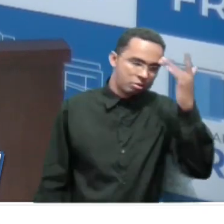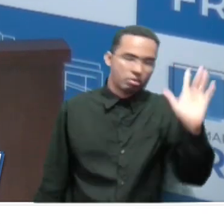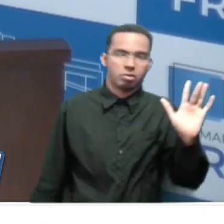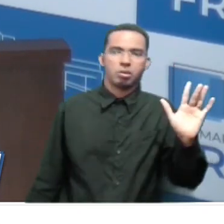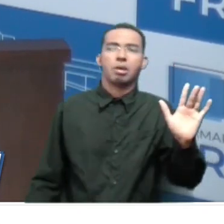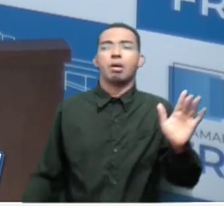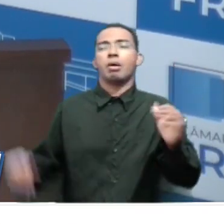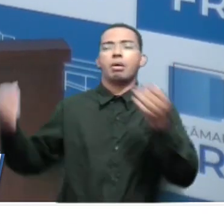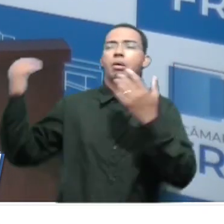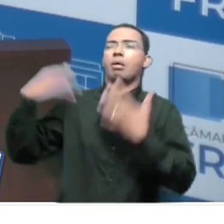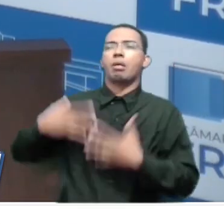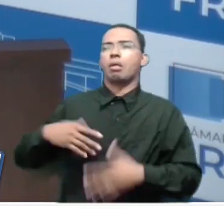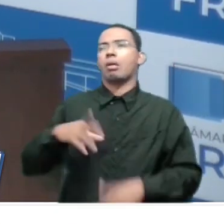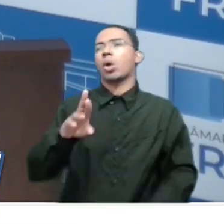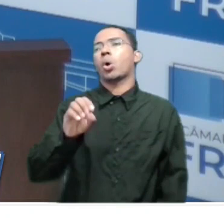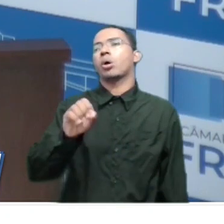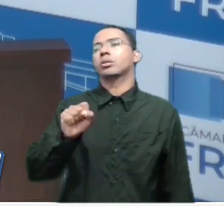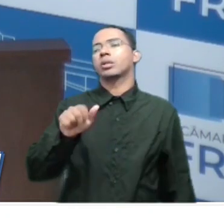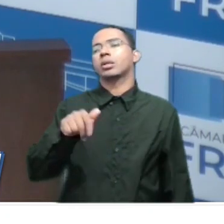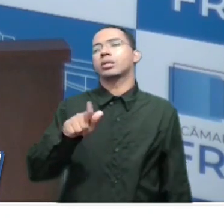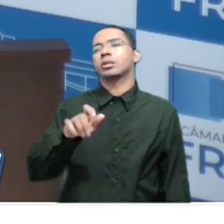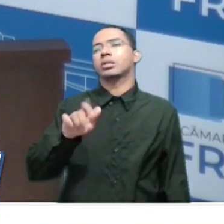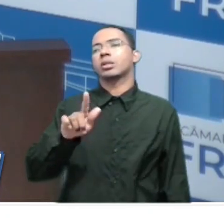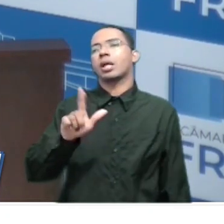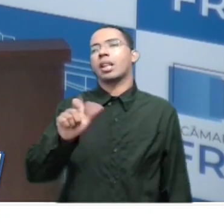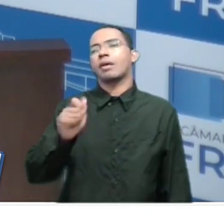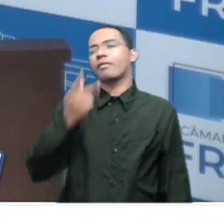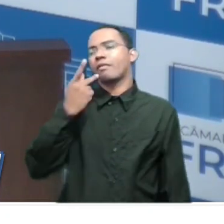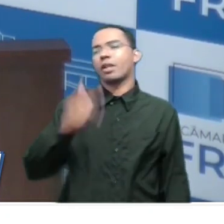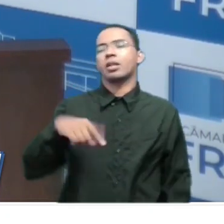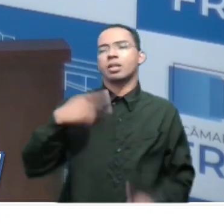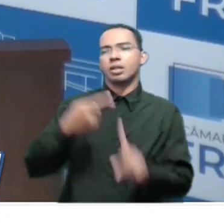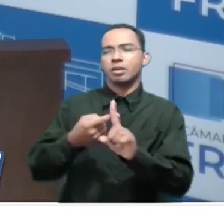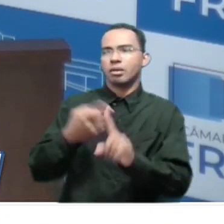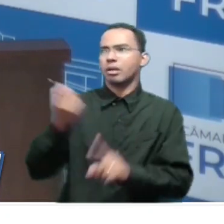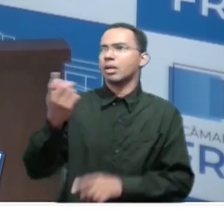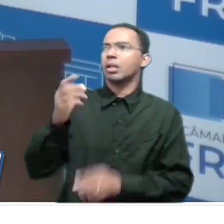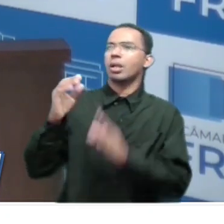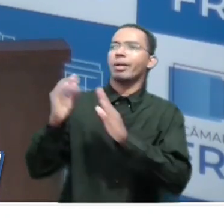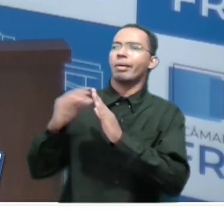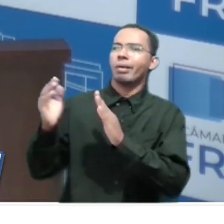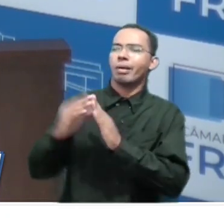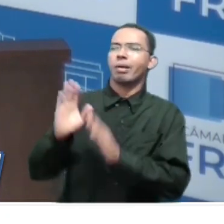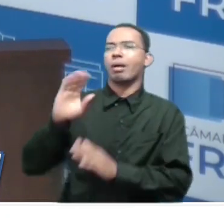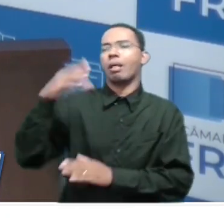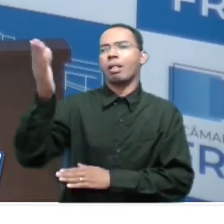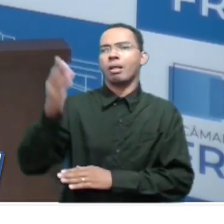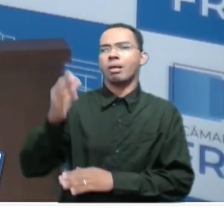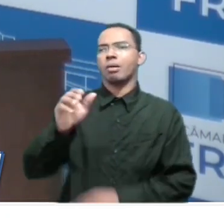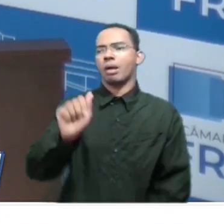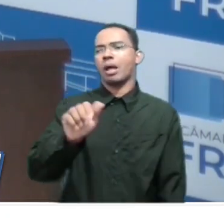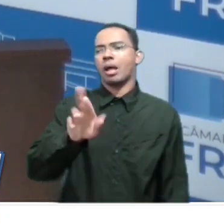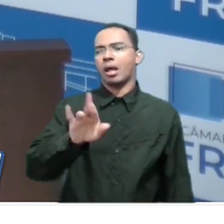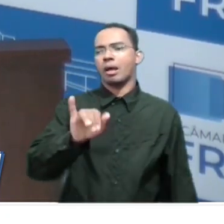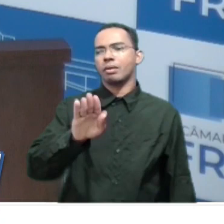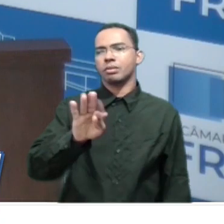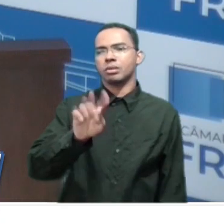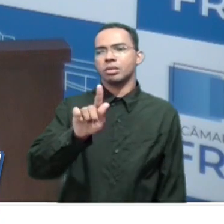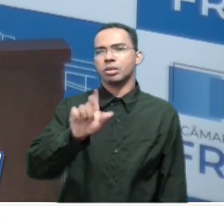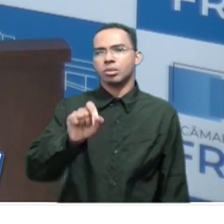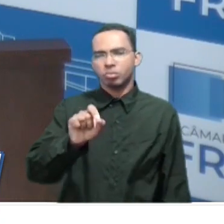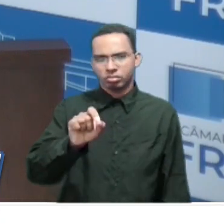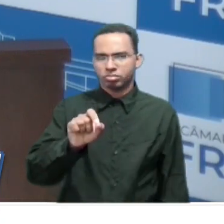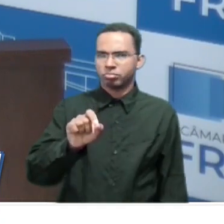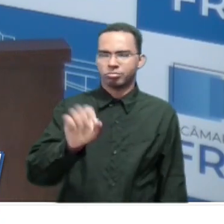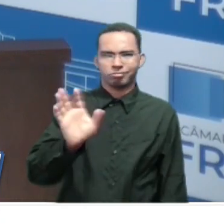falar, Rosângela depois vai falar depois de mim, até que ele é morador lá do abrigo, não